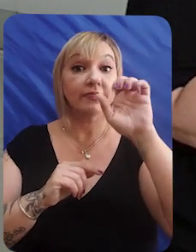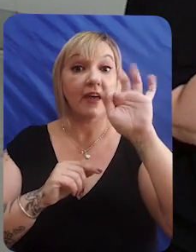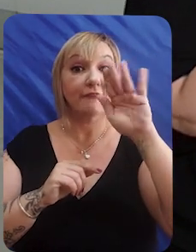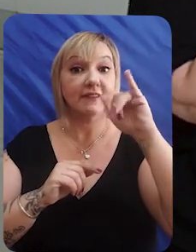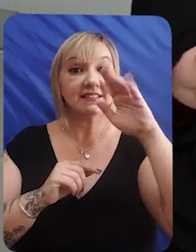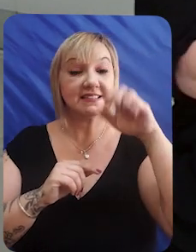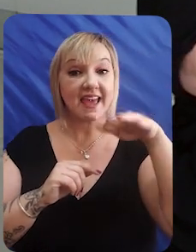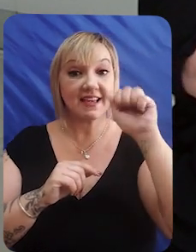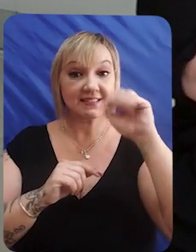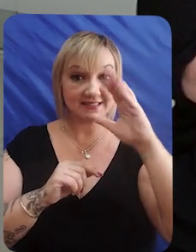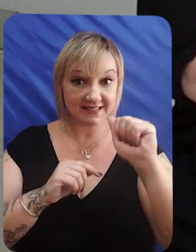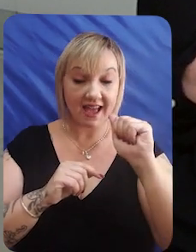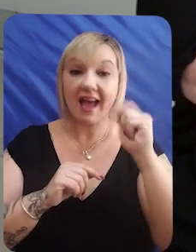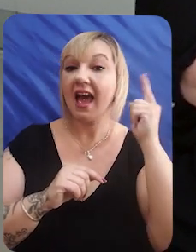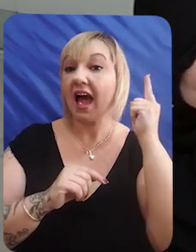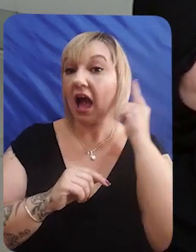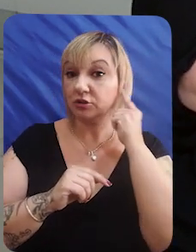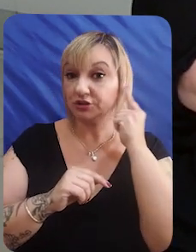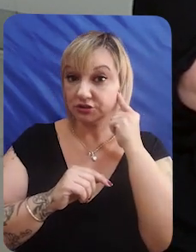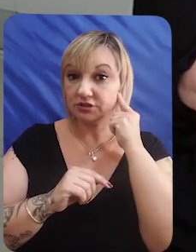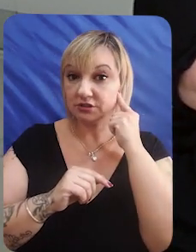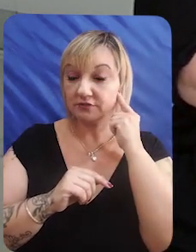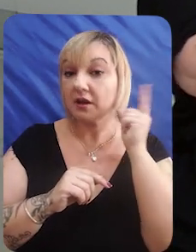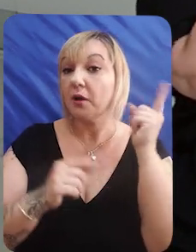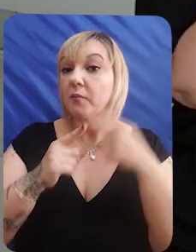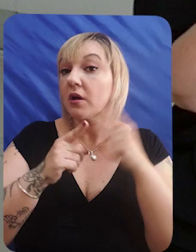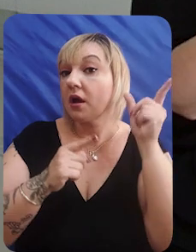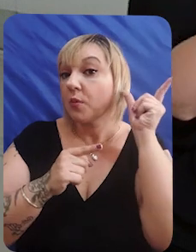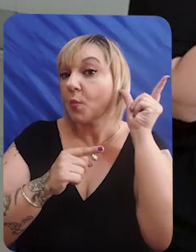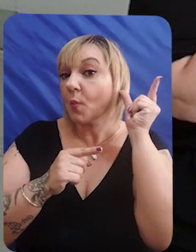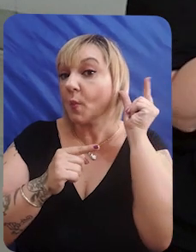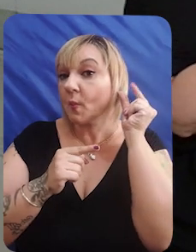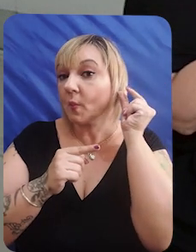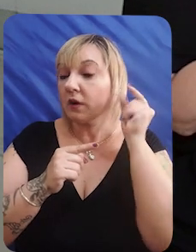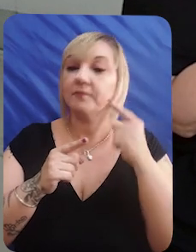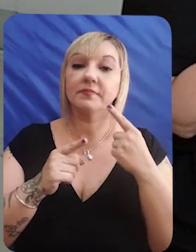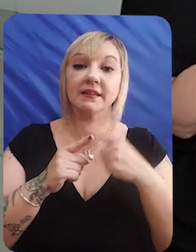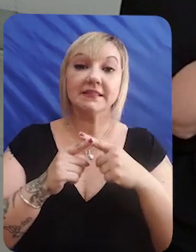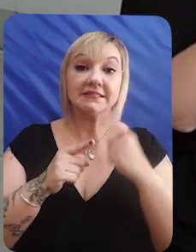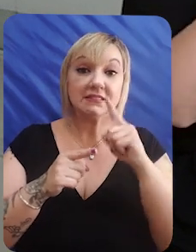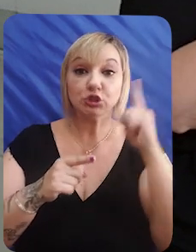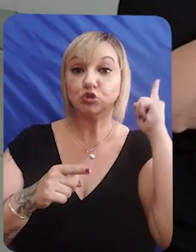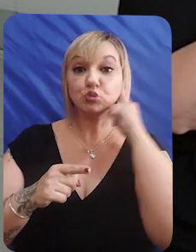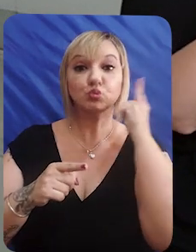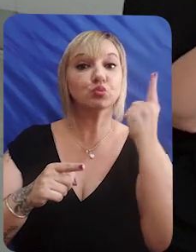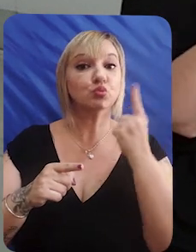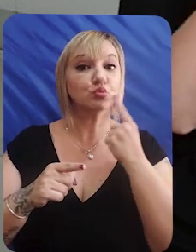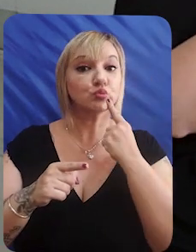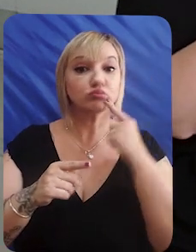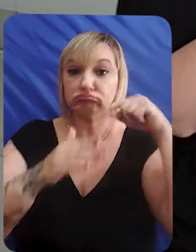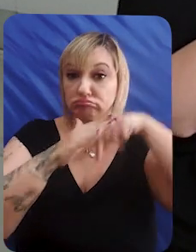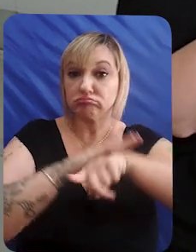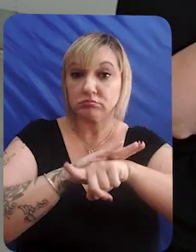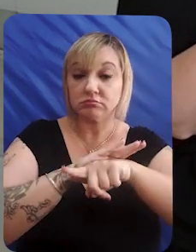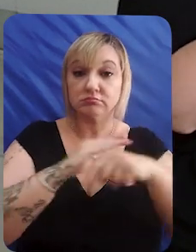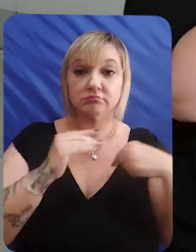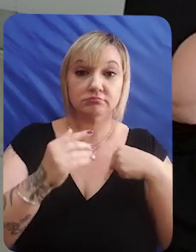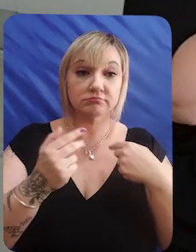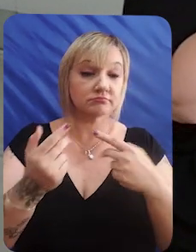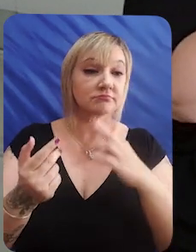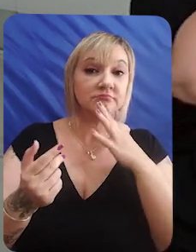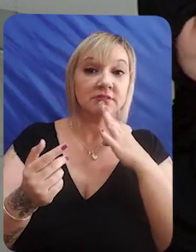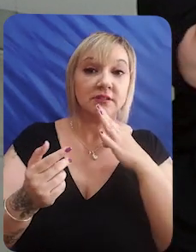ou seja, ela tem um déficit de audição. Ou surdo, se é um surdo total. Tanto é que eles se